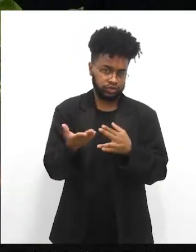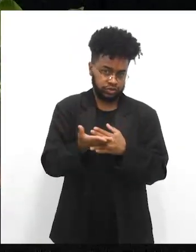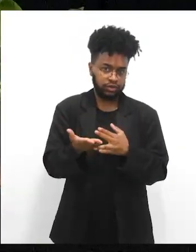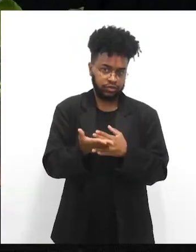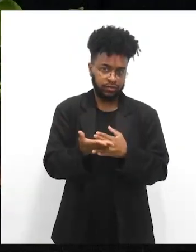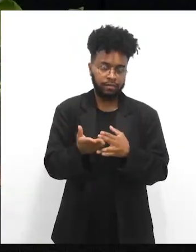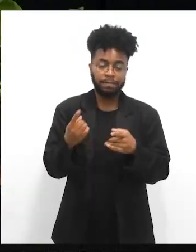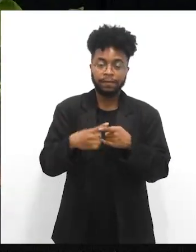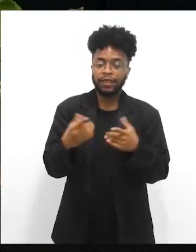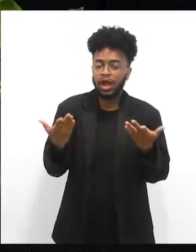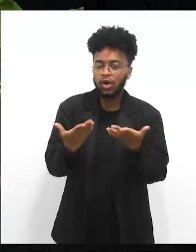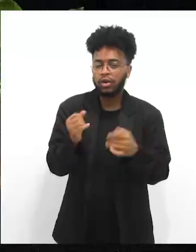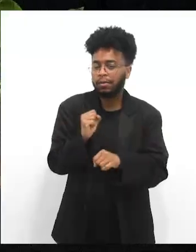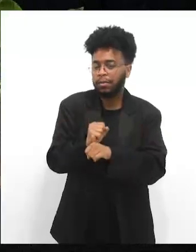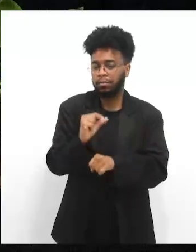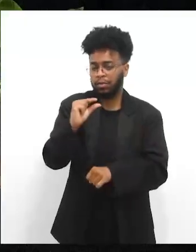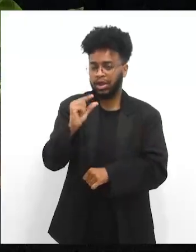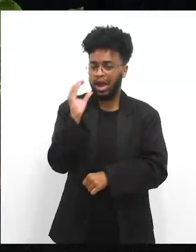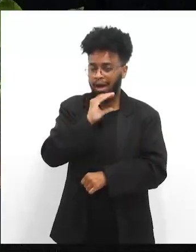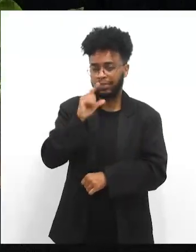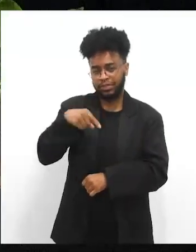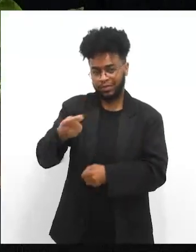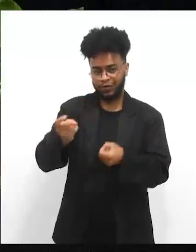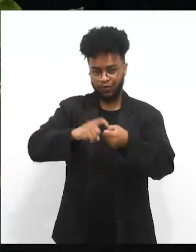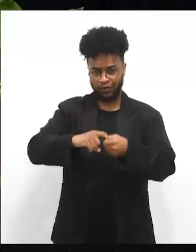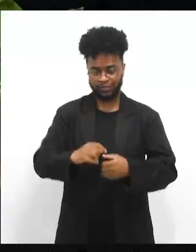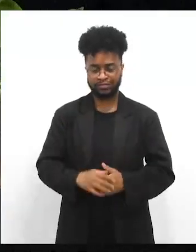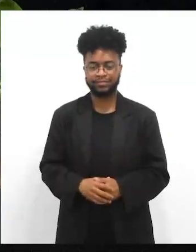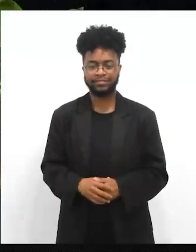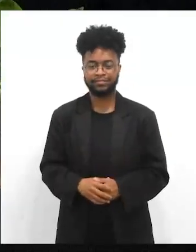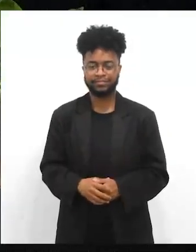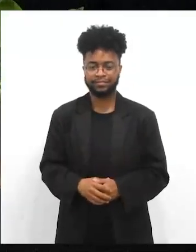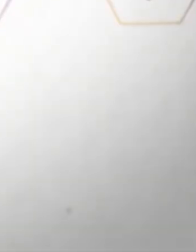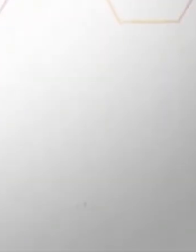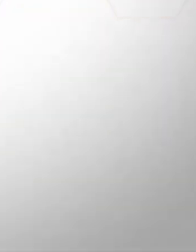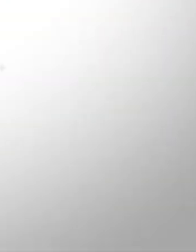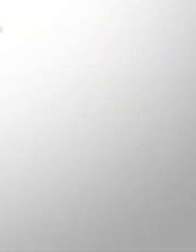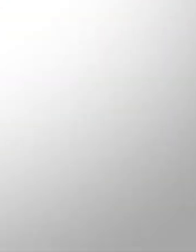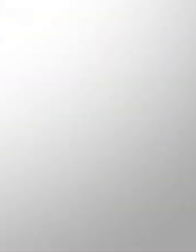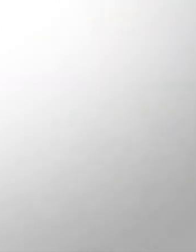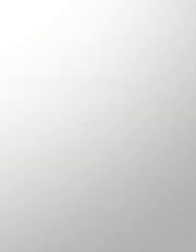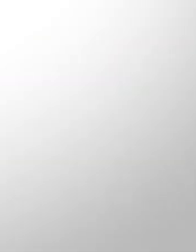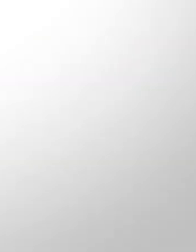essa mala daqui a pouquinho. Nós vamos a um intervalo rapidinho e já voltamos.